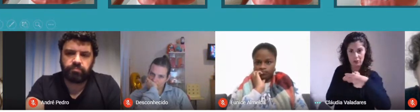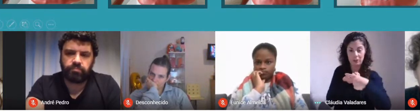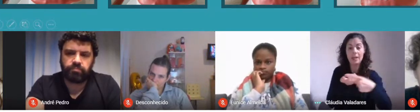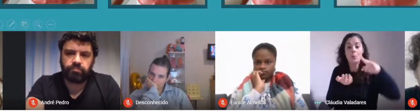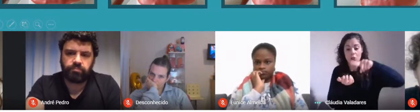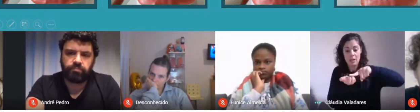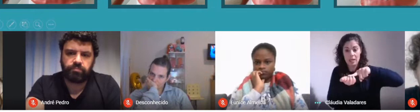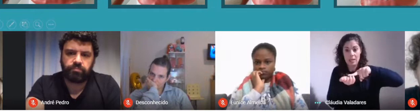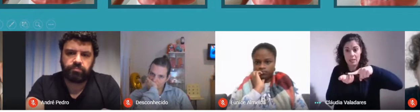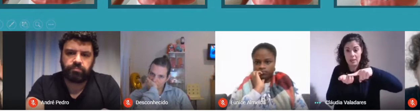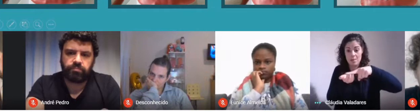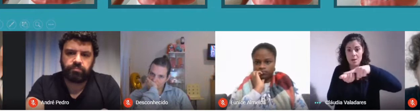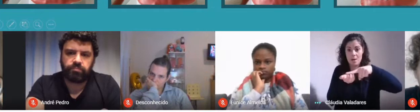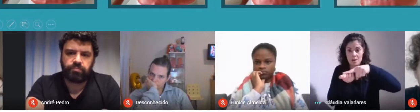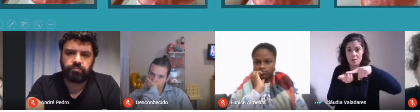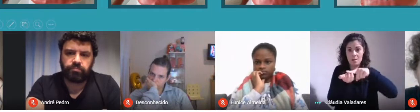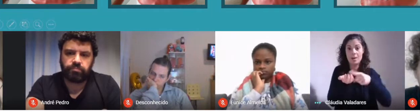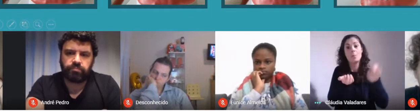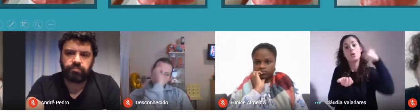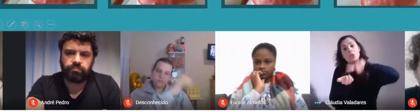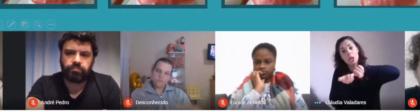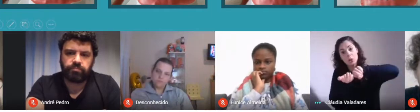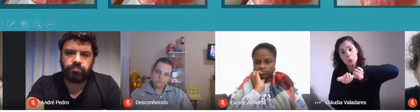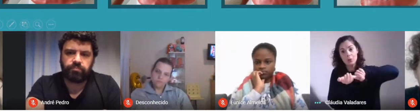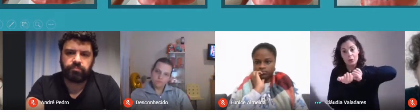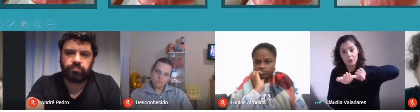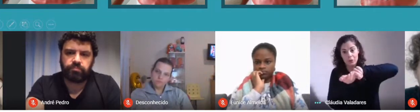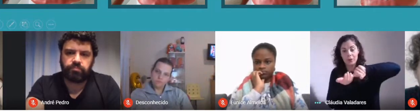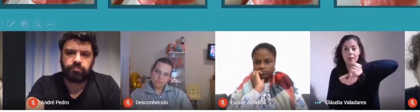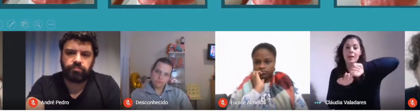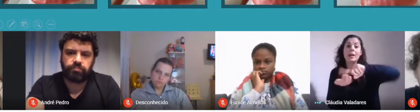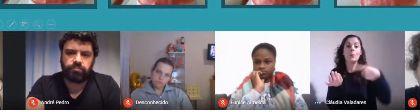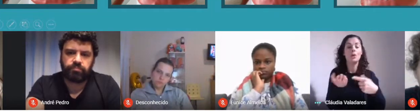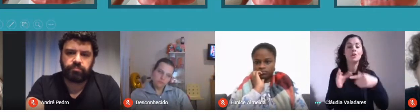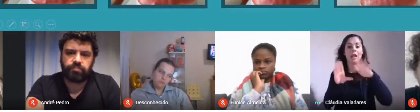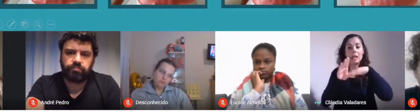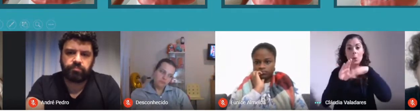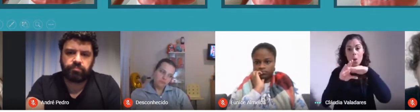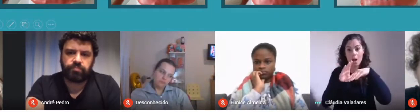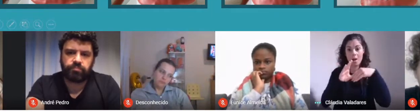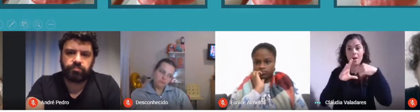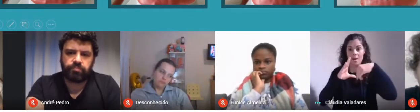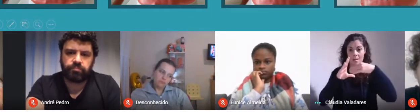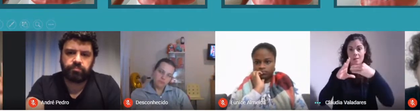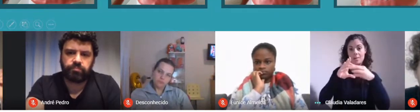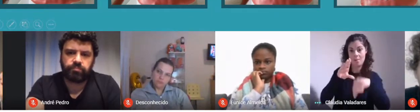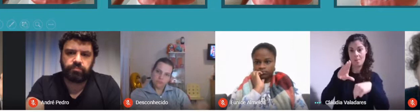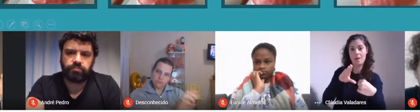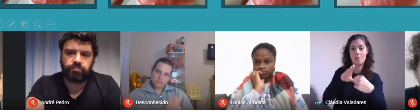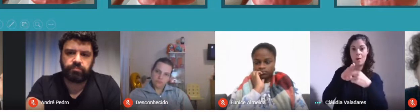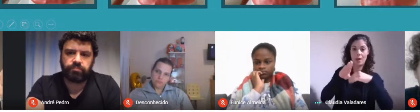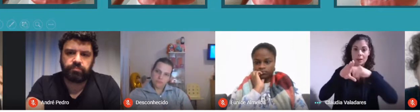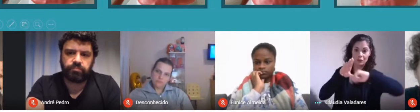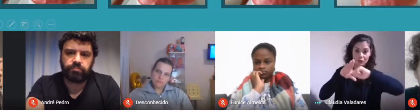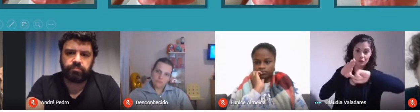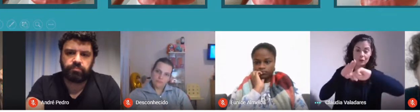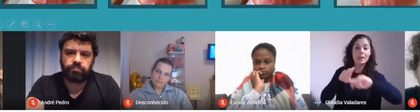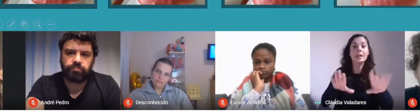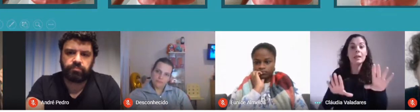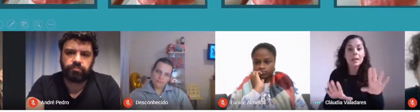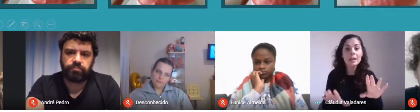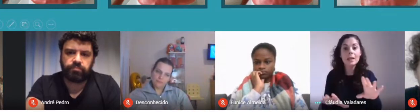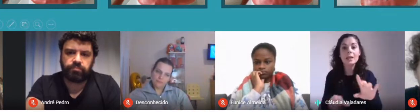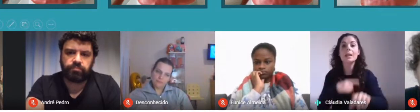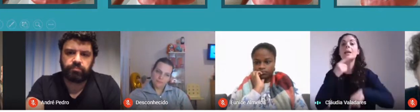por dentro, a parte que está virada para a língua. E por fim, e não menos importante, devemos